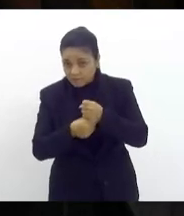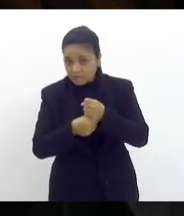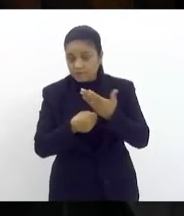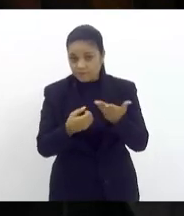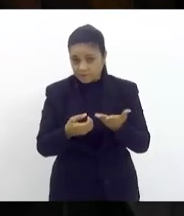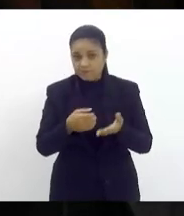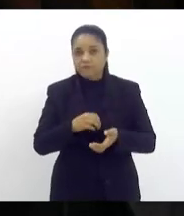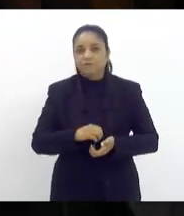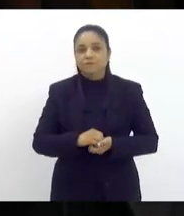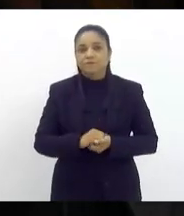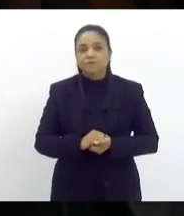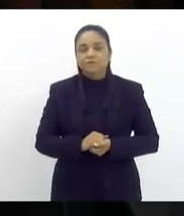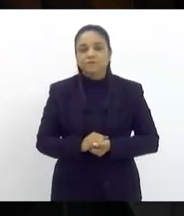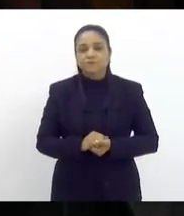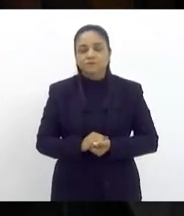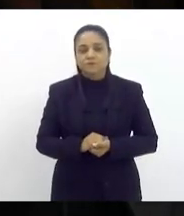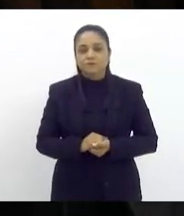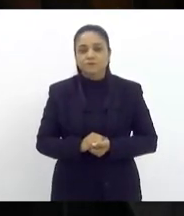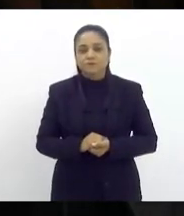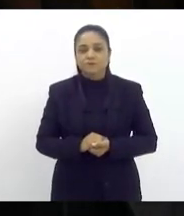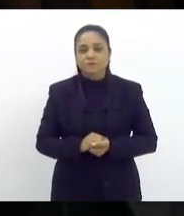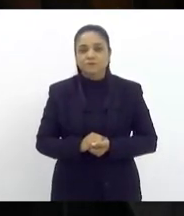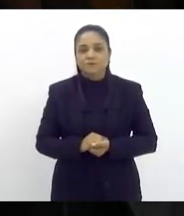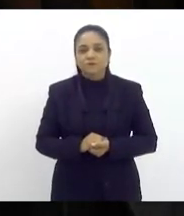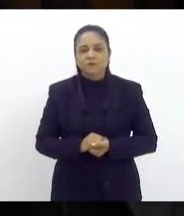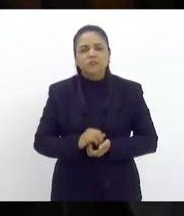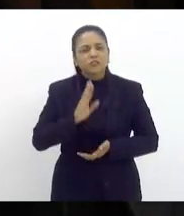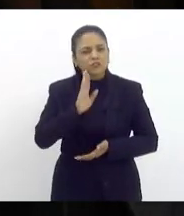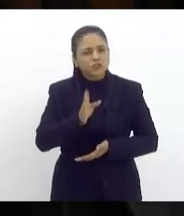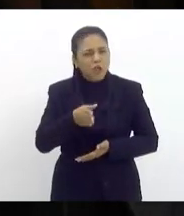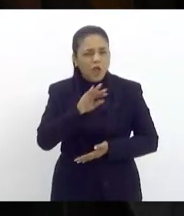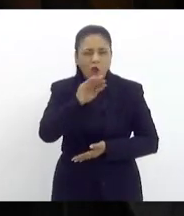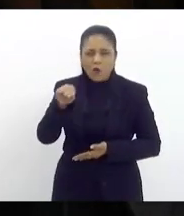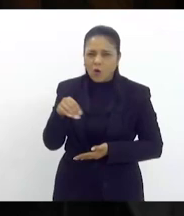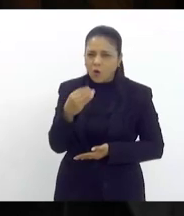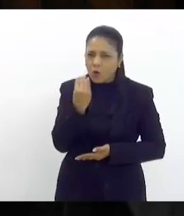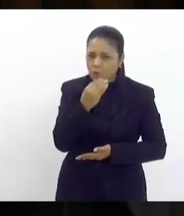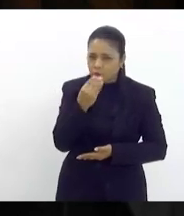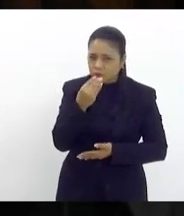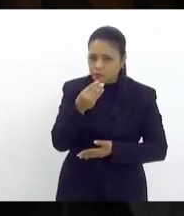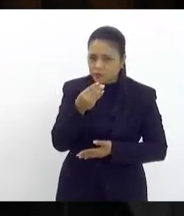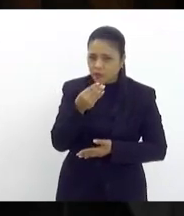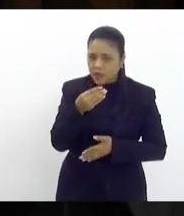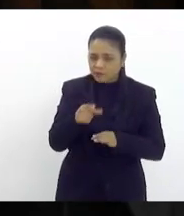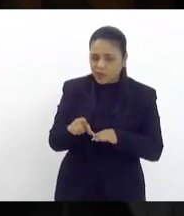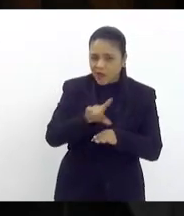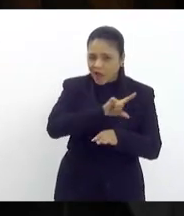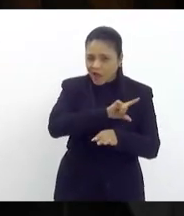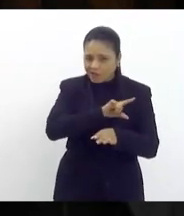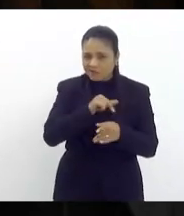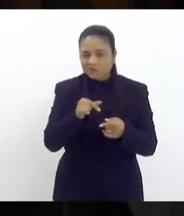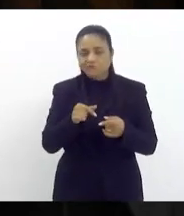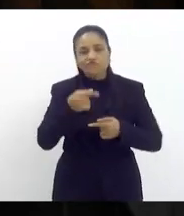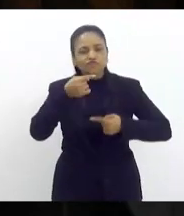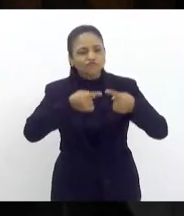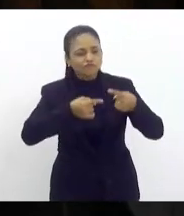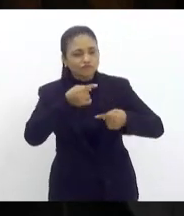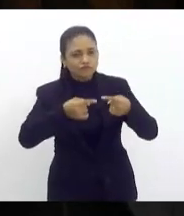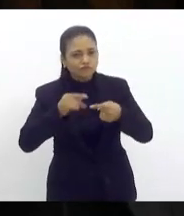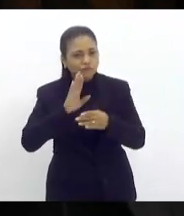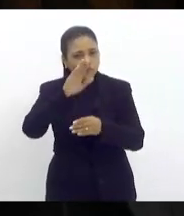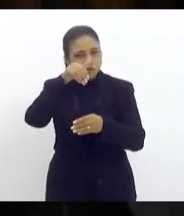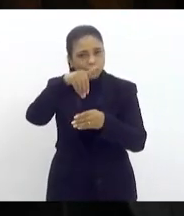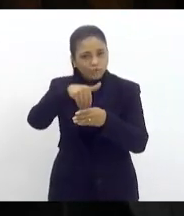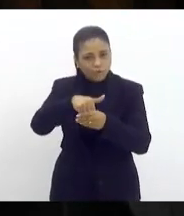Já tivemos oportunidade de discutir o voto do